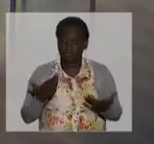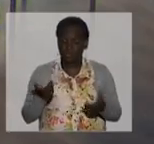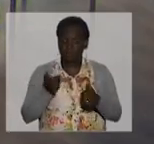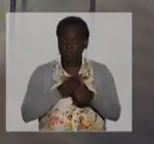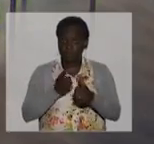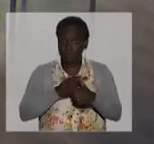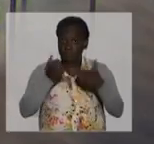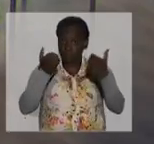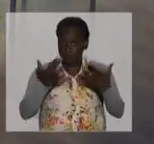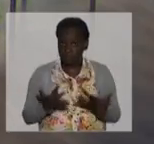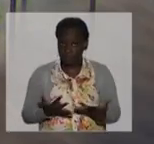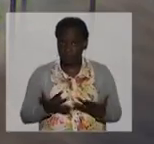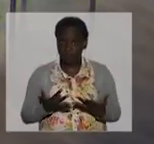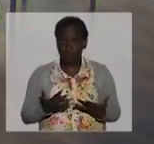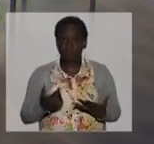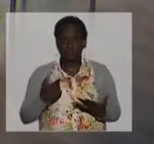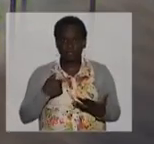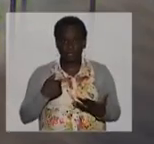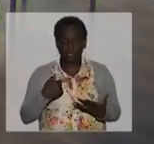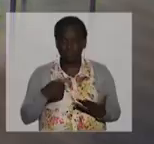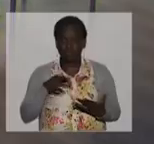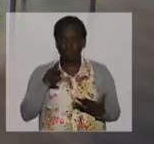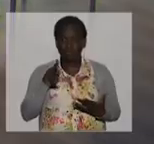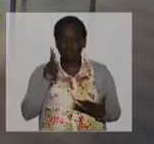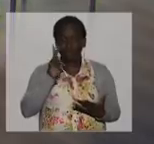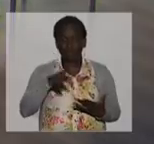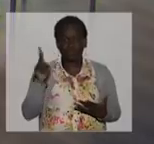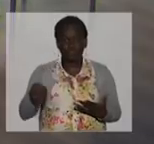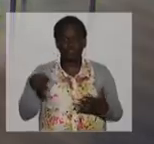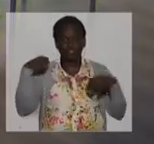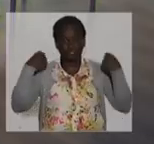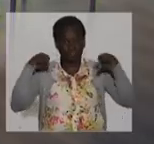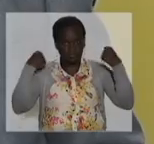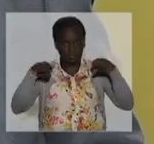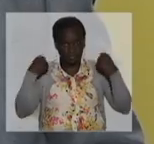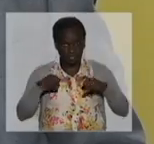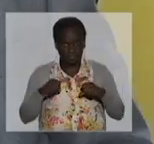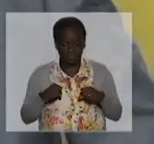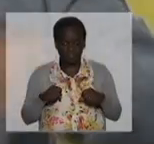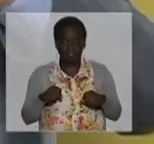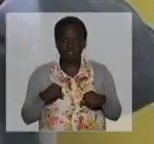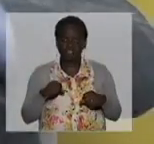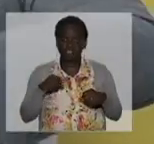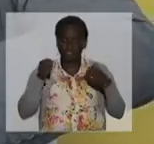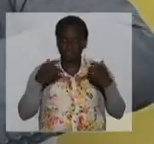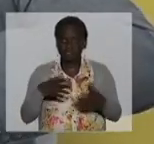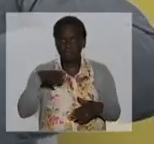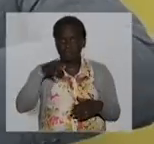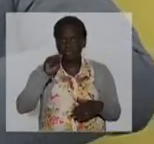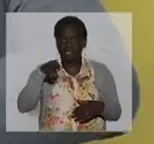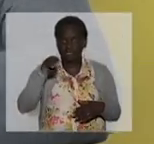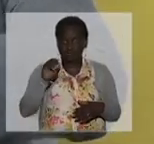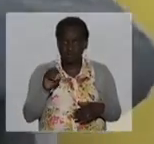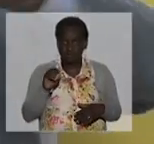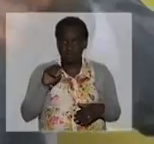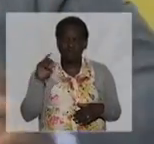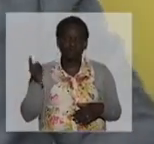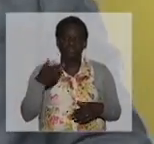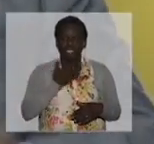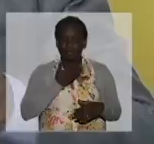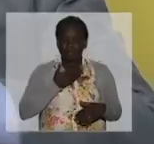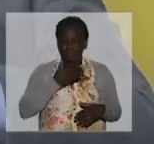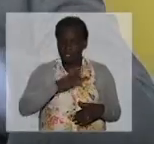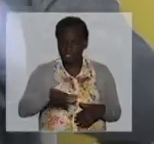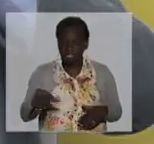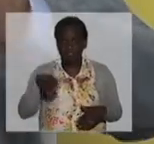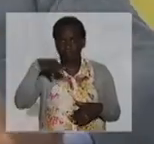primeiro dizer que eu sou irmão de um professor de educação física, que eu chamo de Mano. Os amigos de